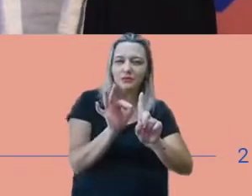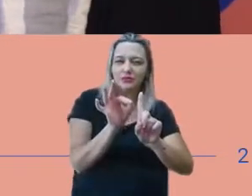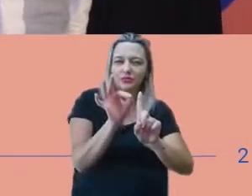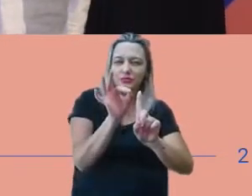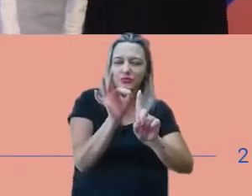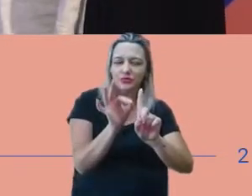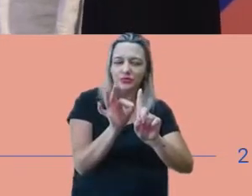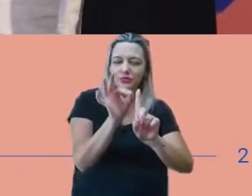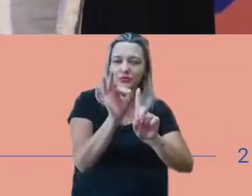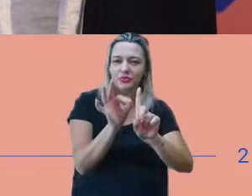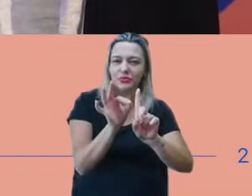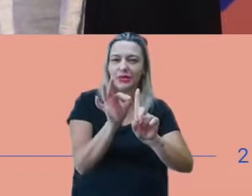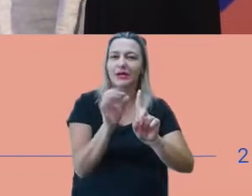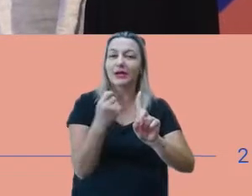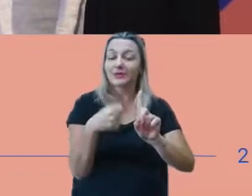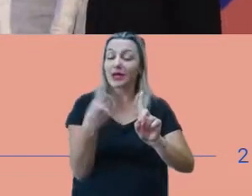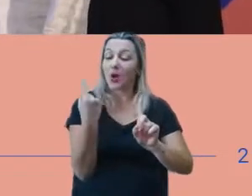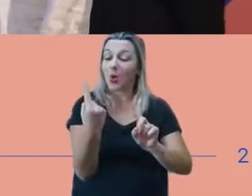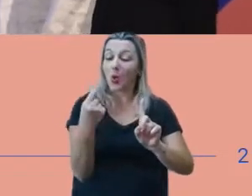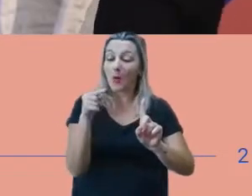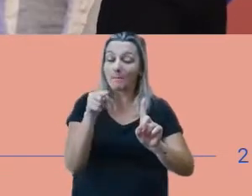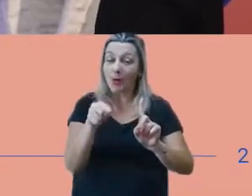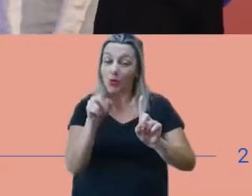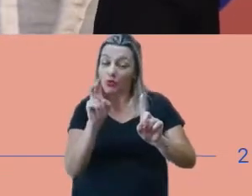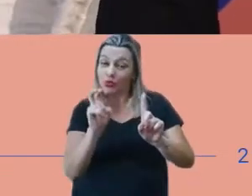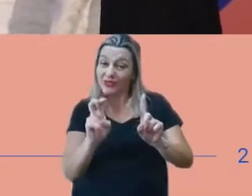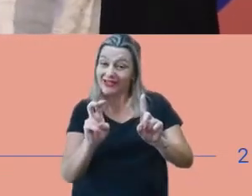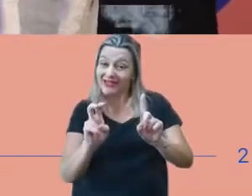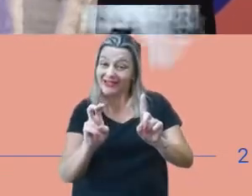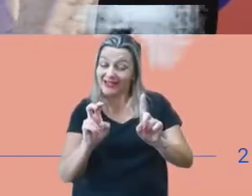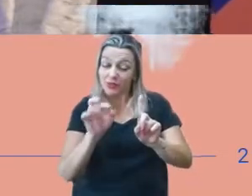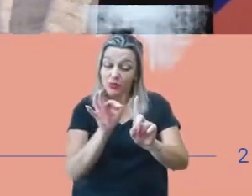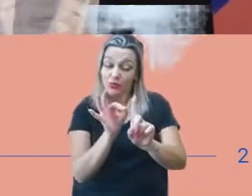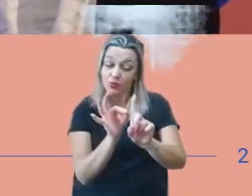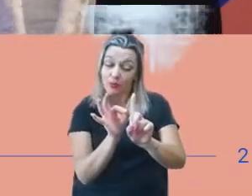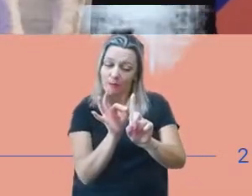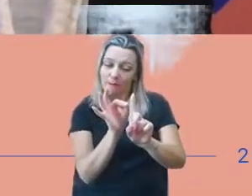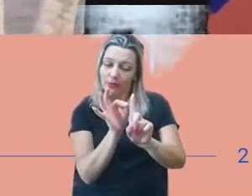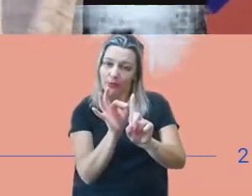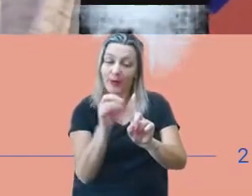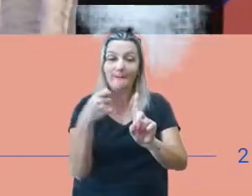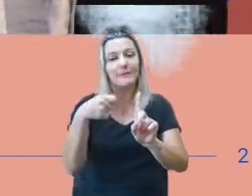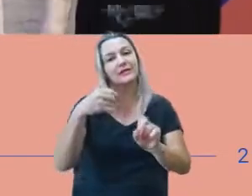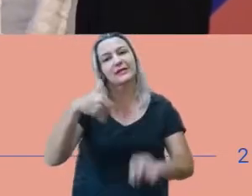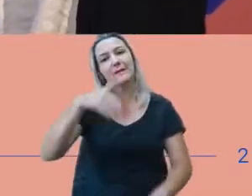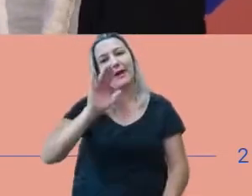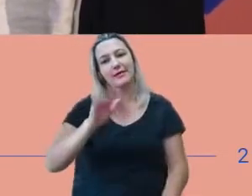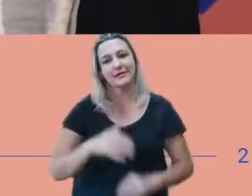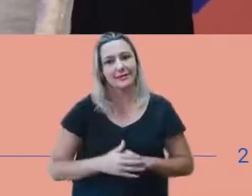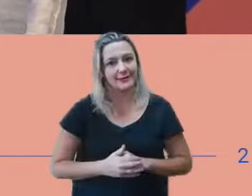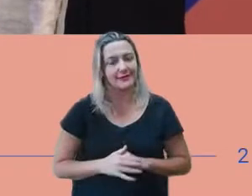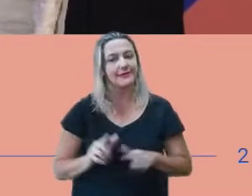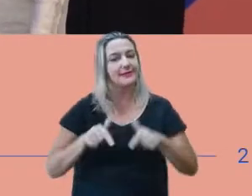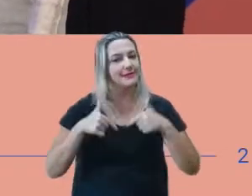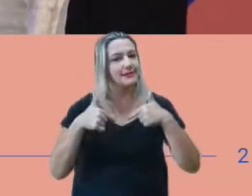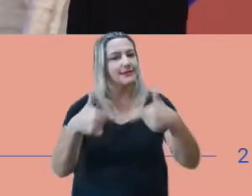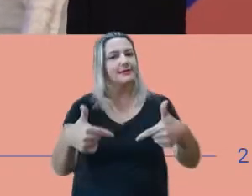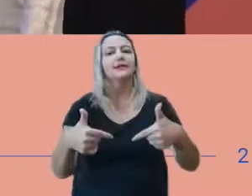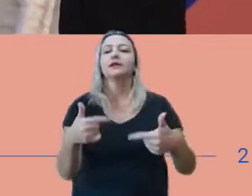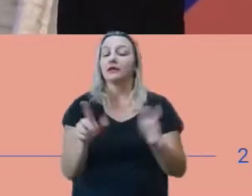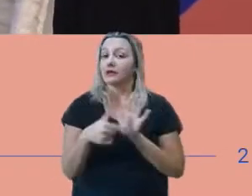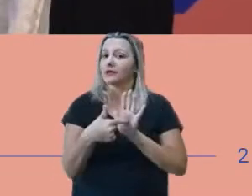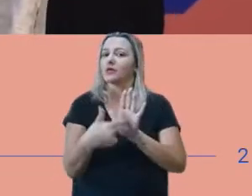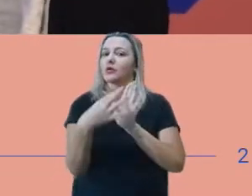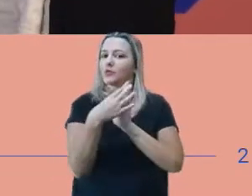limite de um ponto 15 graus Celsius a gente precisa de mais muito mais e é aqui que entram os modelos de negócio